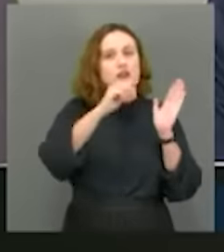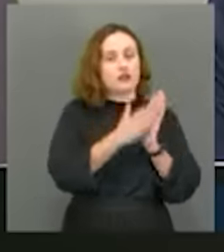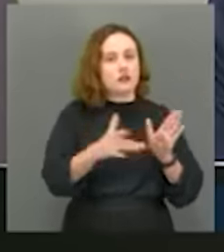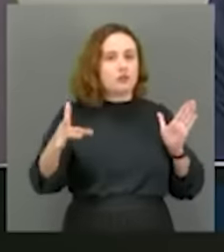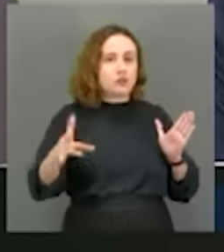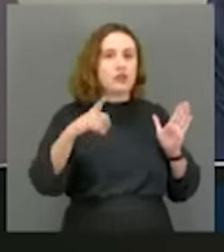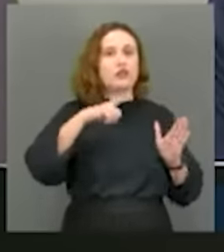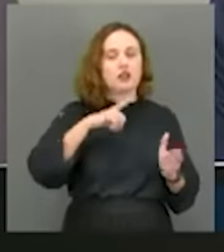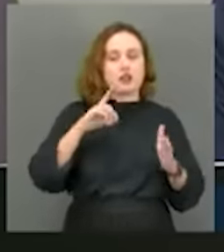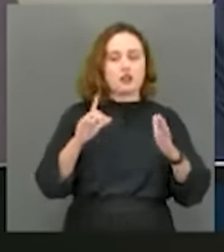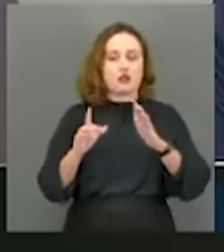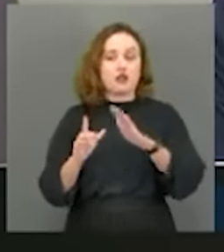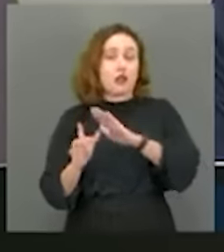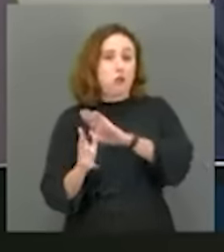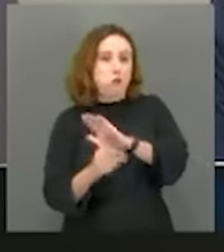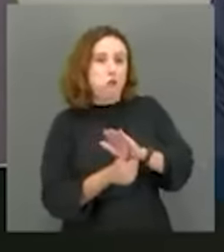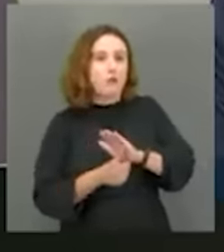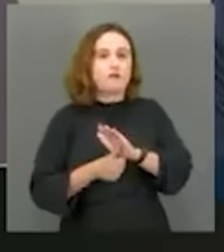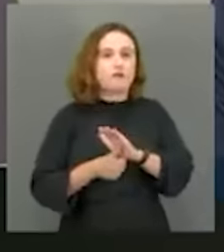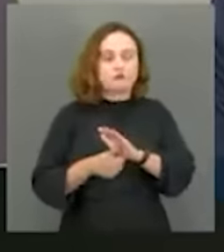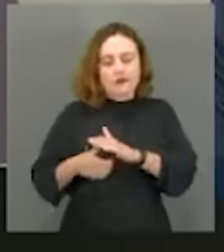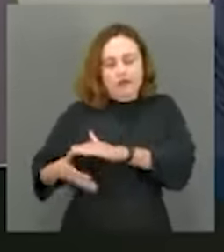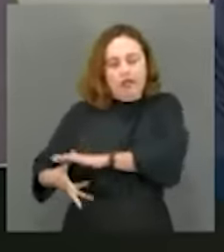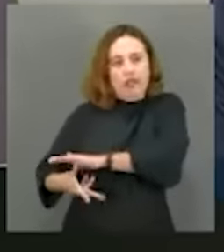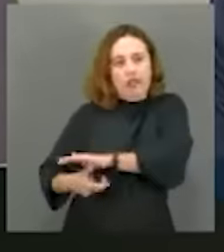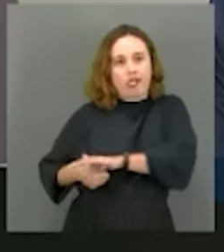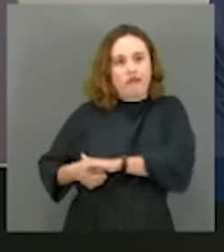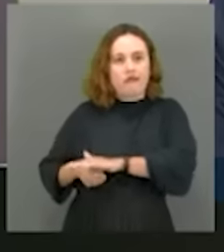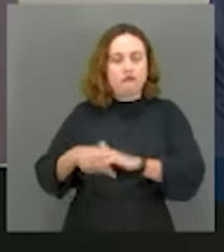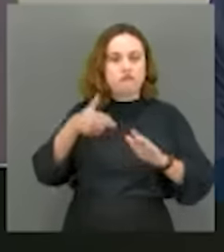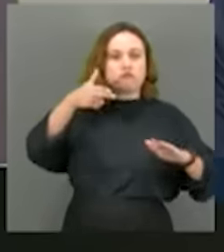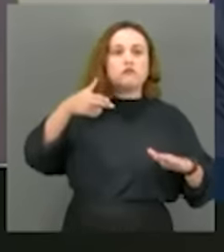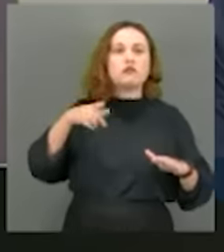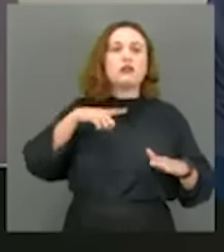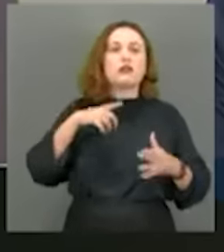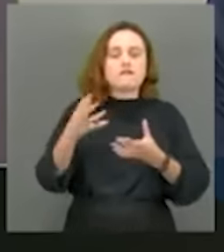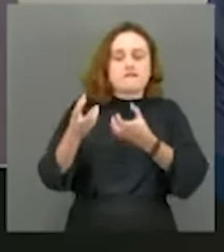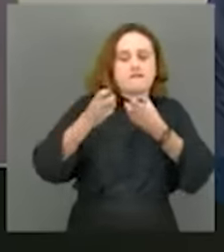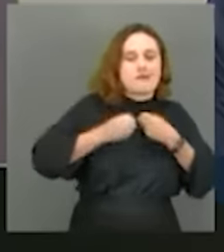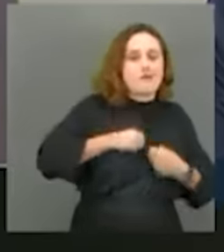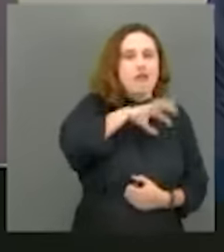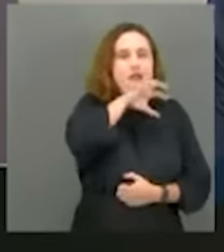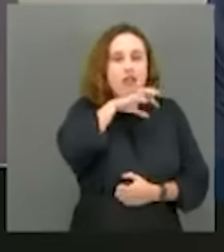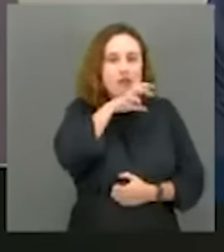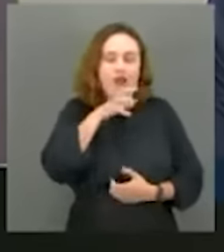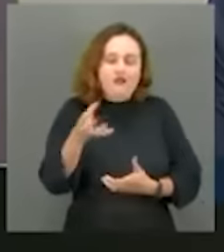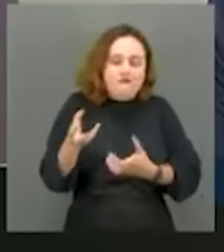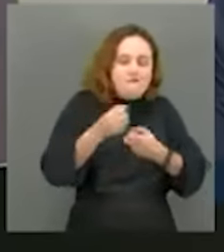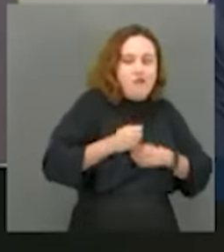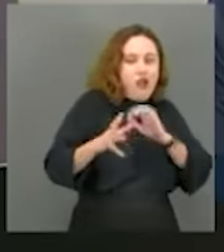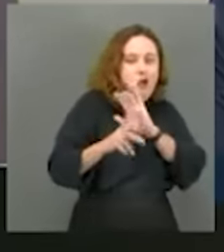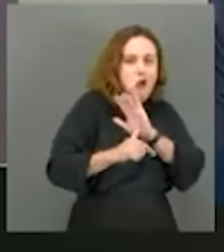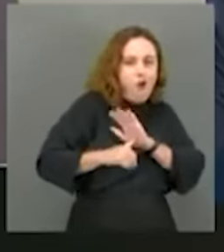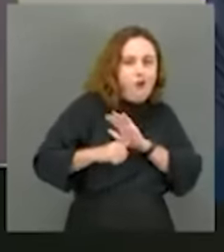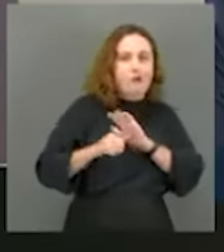de furto roubo receptação receptação de animal e interrupção ou perturbação